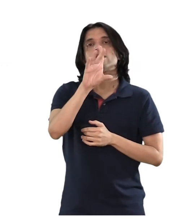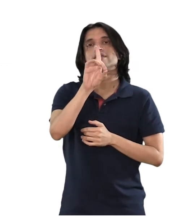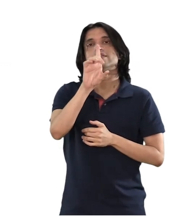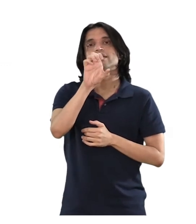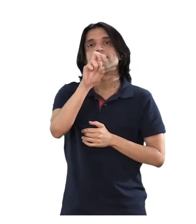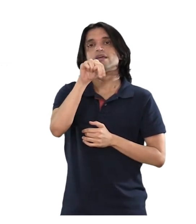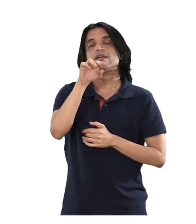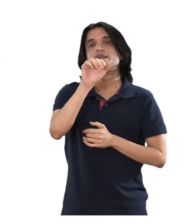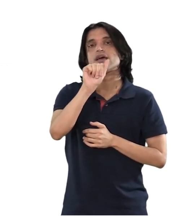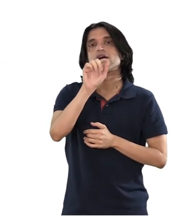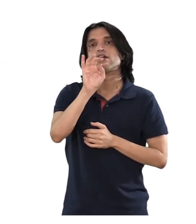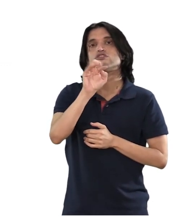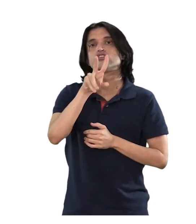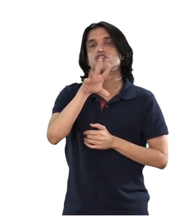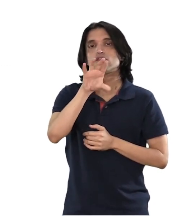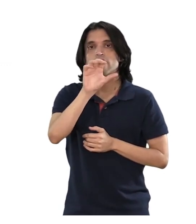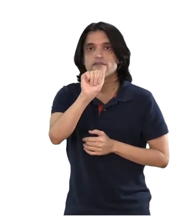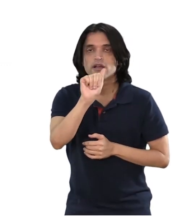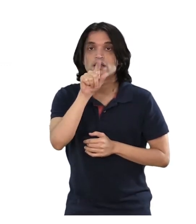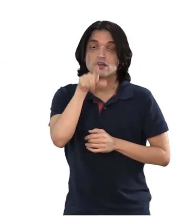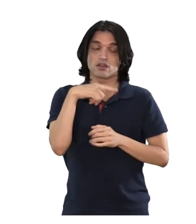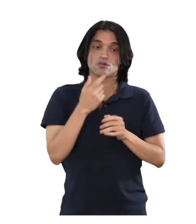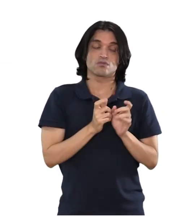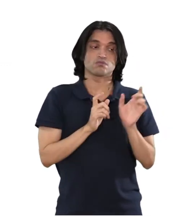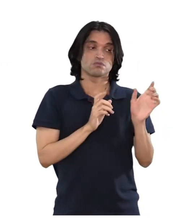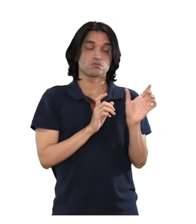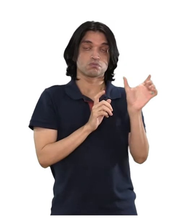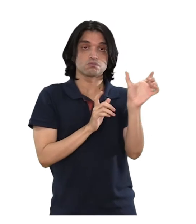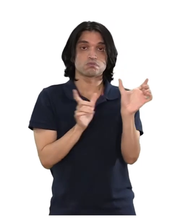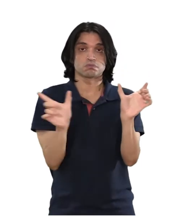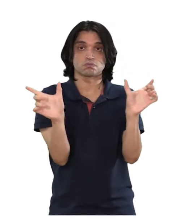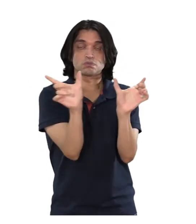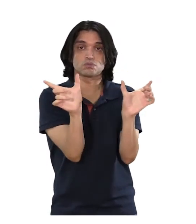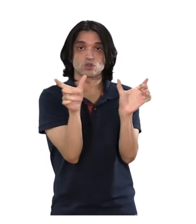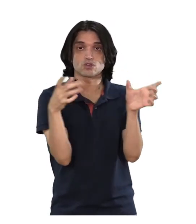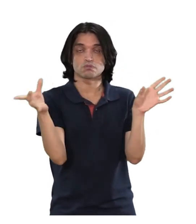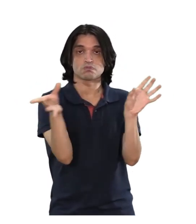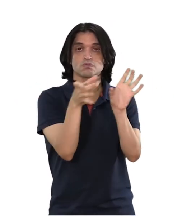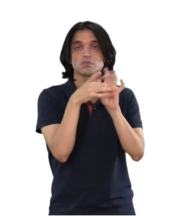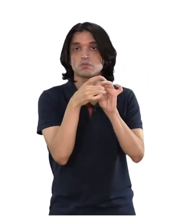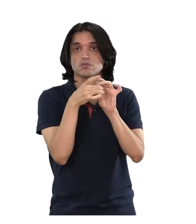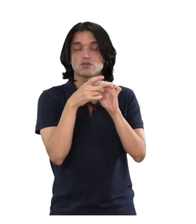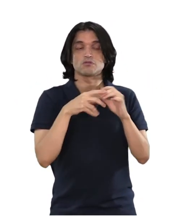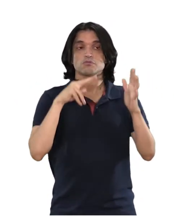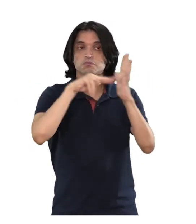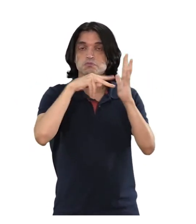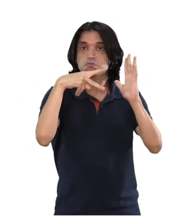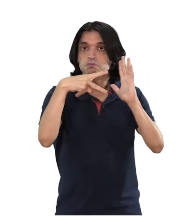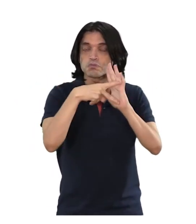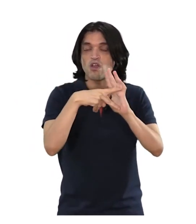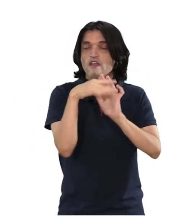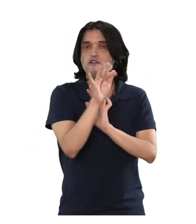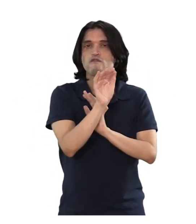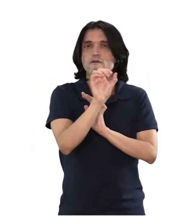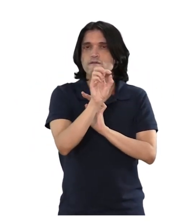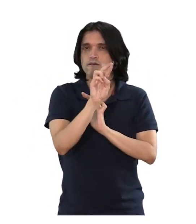que exerçam a mesma função sintática e morfológica, por exemplo, substantivo que sejam sujeitos. Além